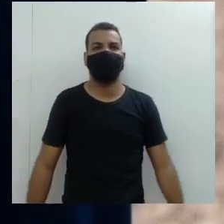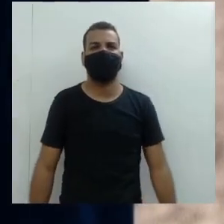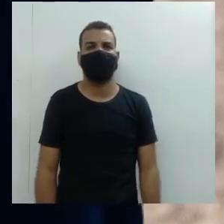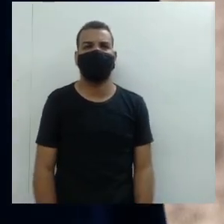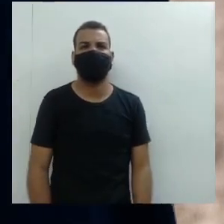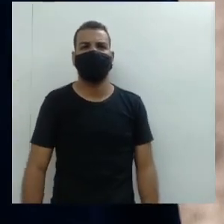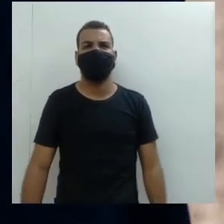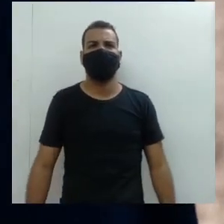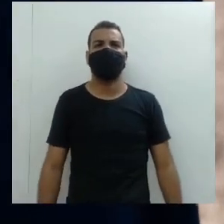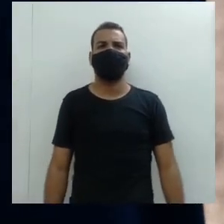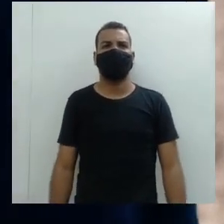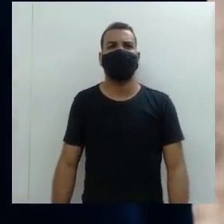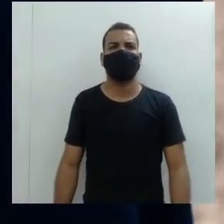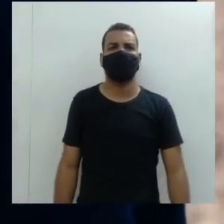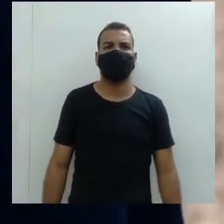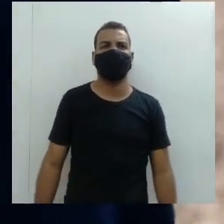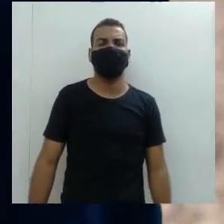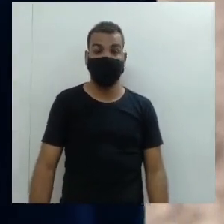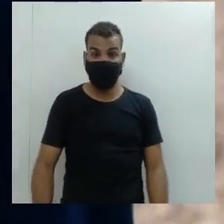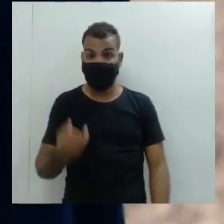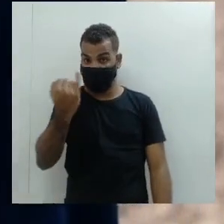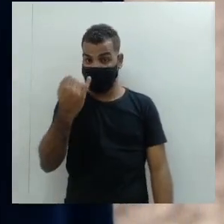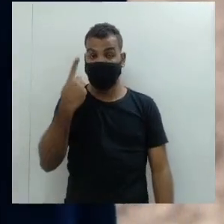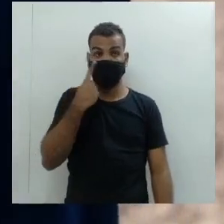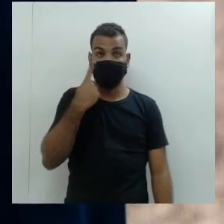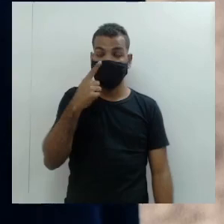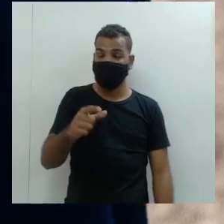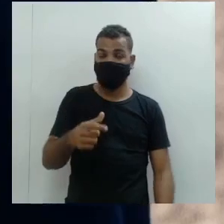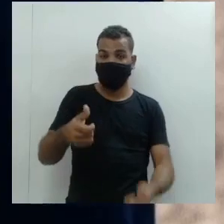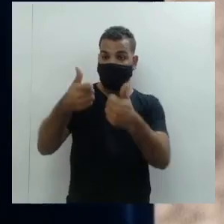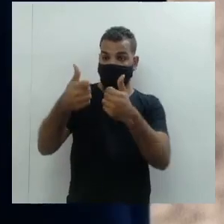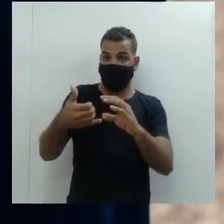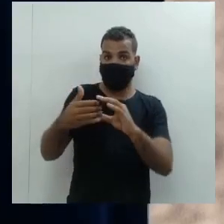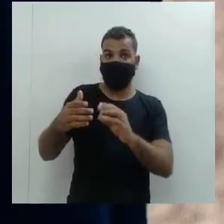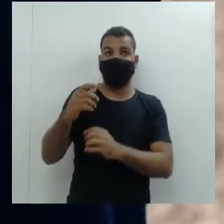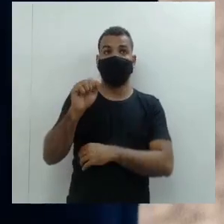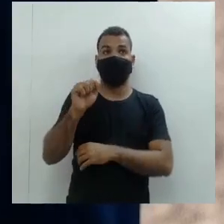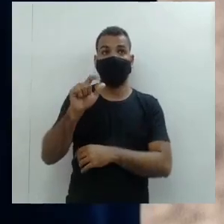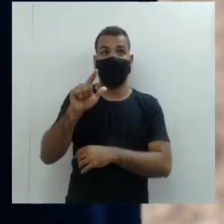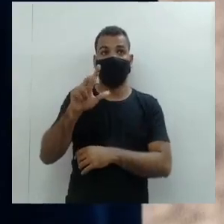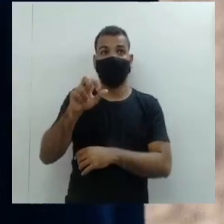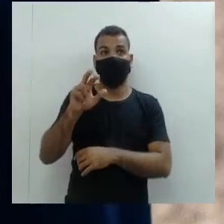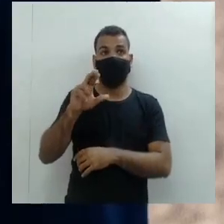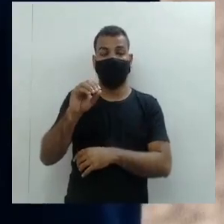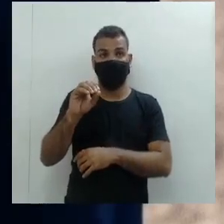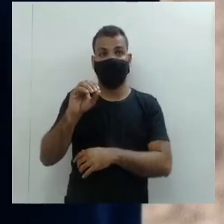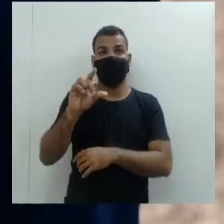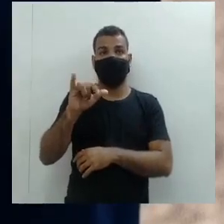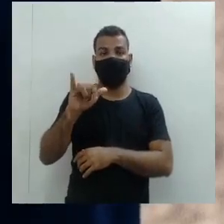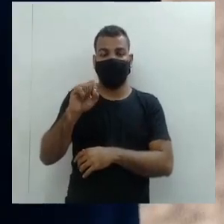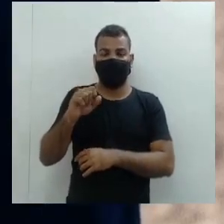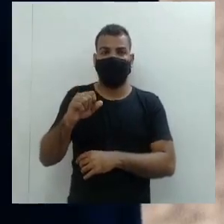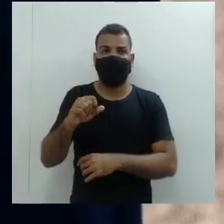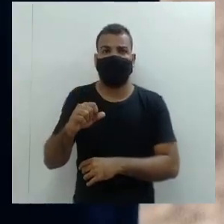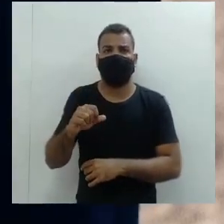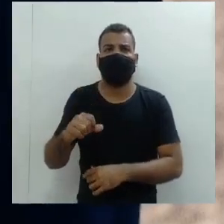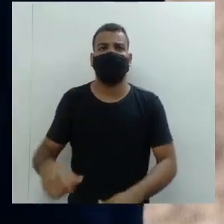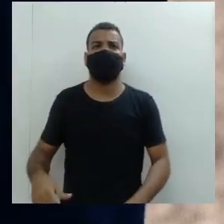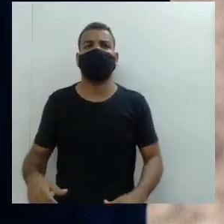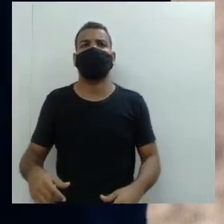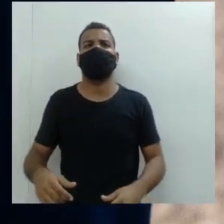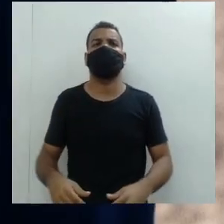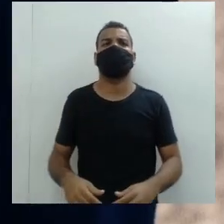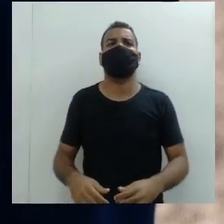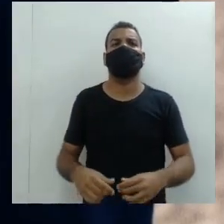digamos assim, antecipatório da visão do Álvaro Lins, né? O Álvaro Lins ele escreveu sobre o João Cabral muito próximo